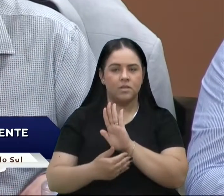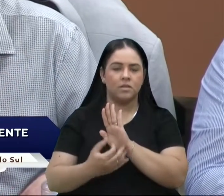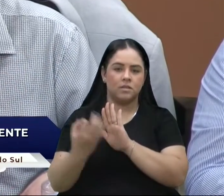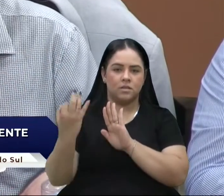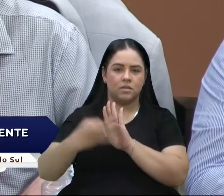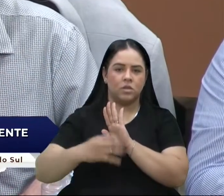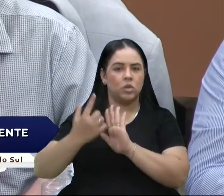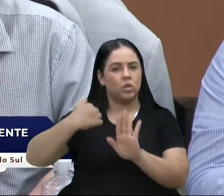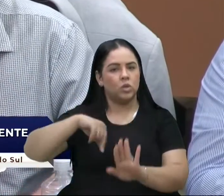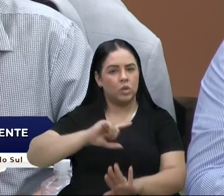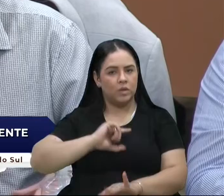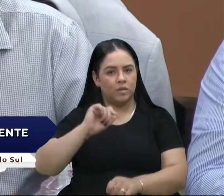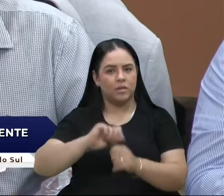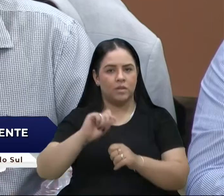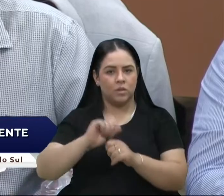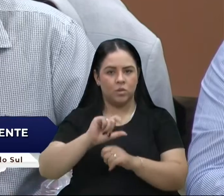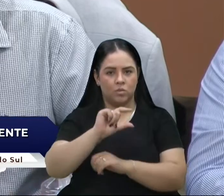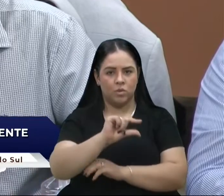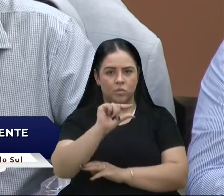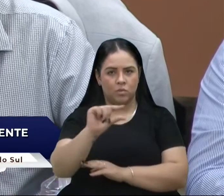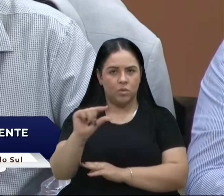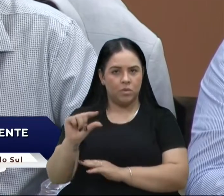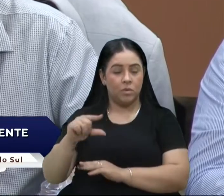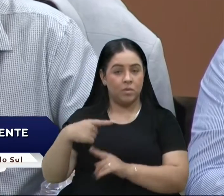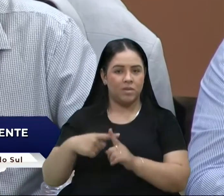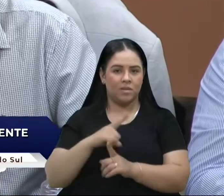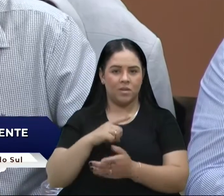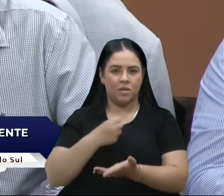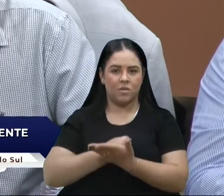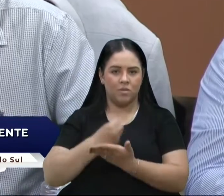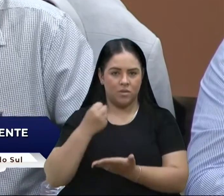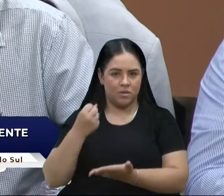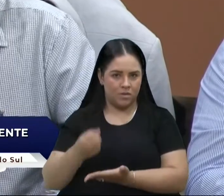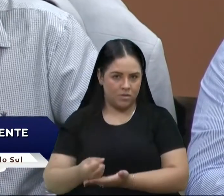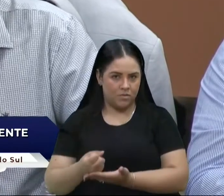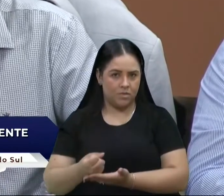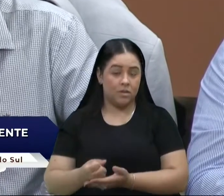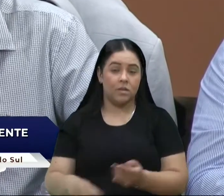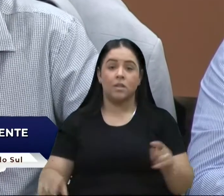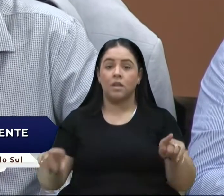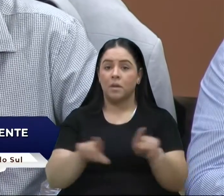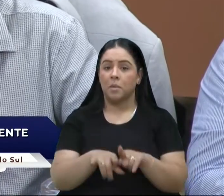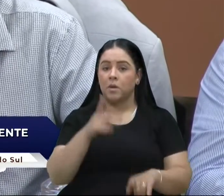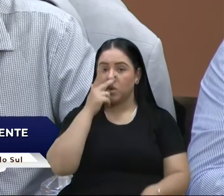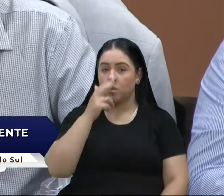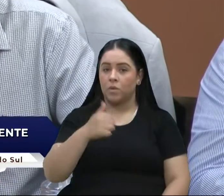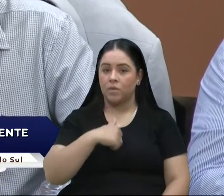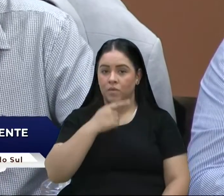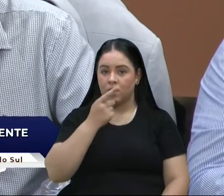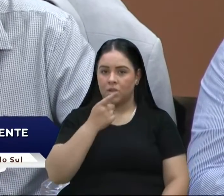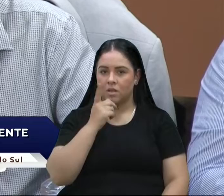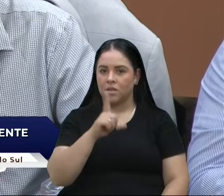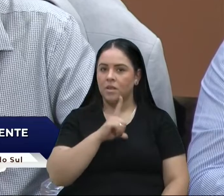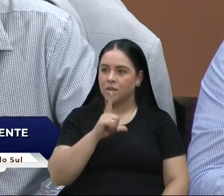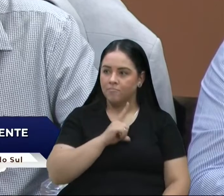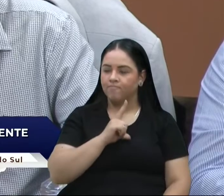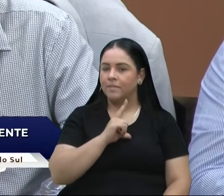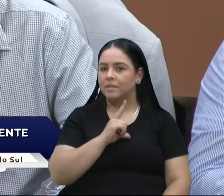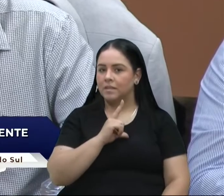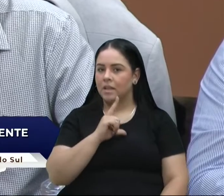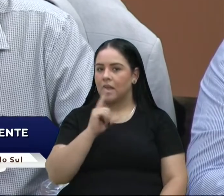nós estamos fazendo aos poucos, porque tem contratos e também, como eu disse, tem essa luz amarela aí que a gente